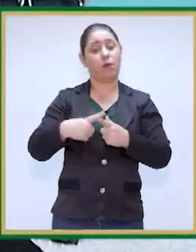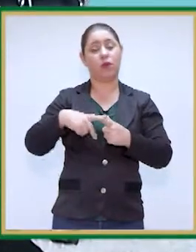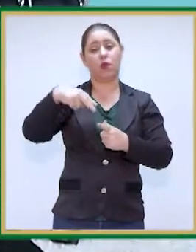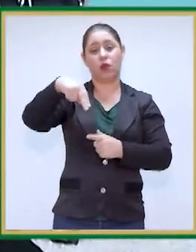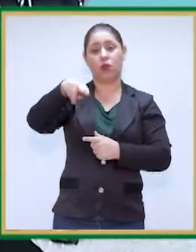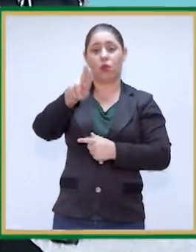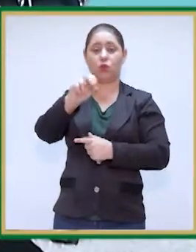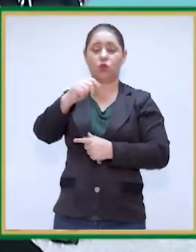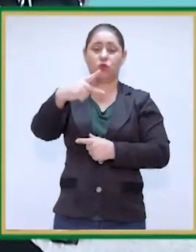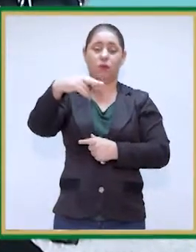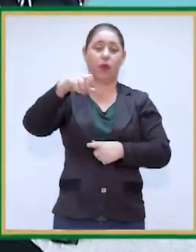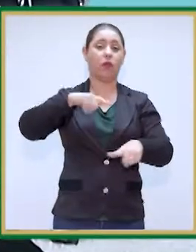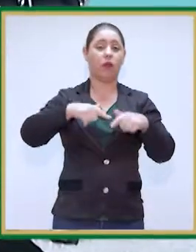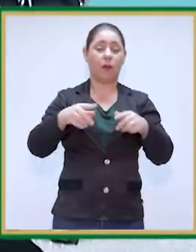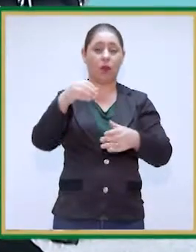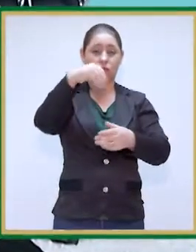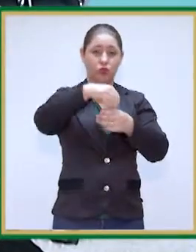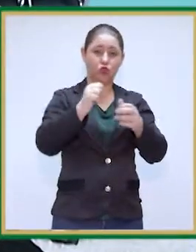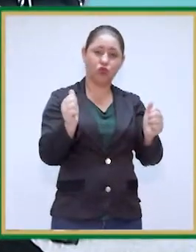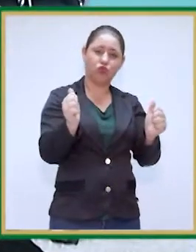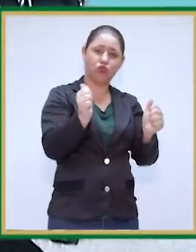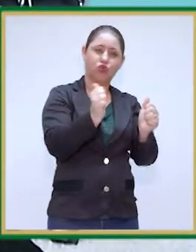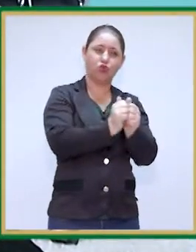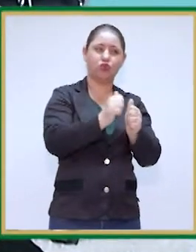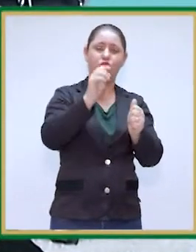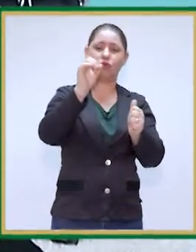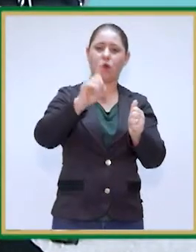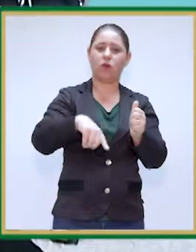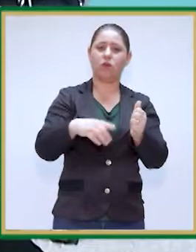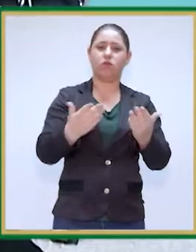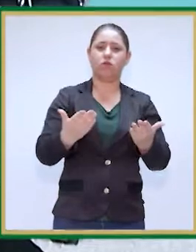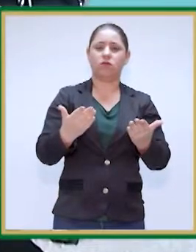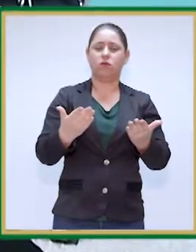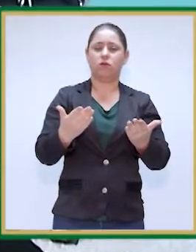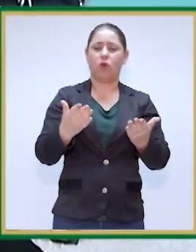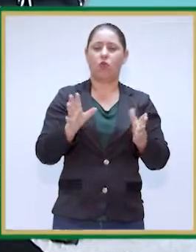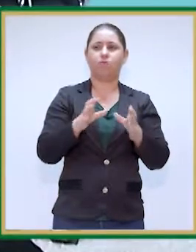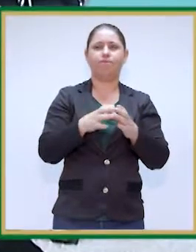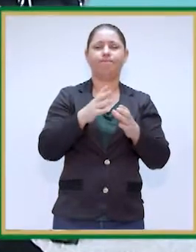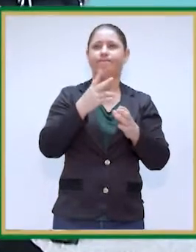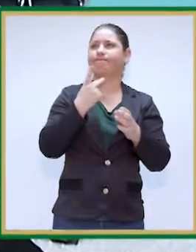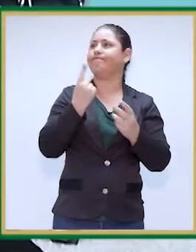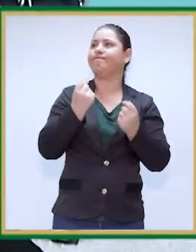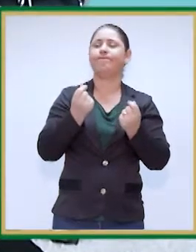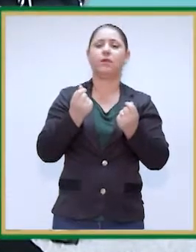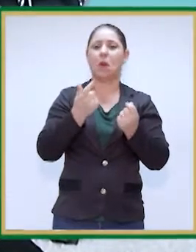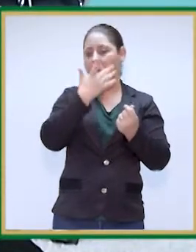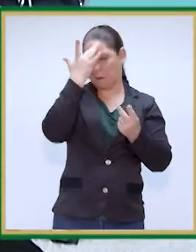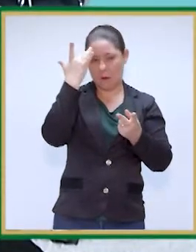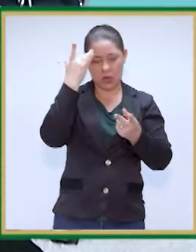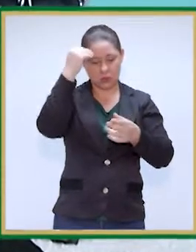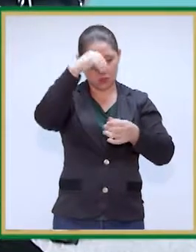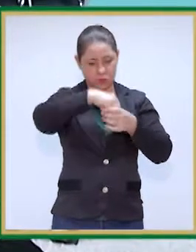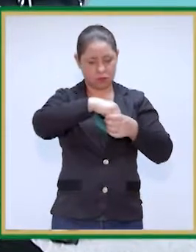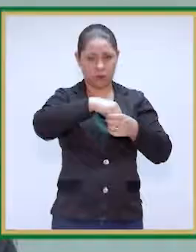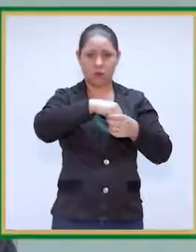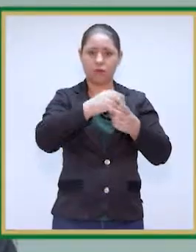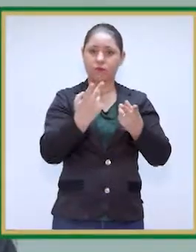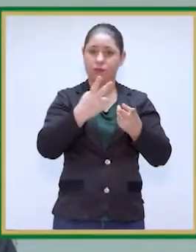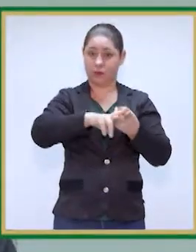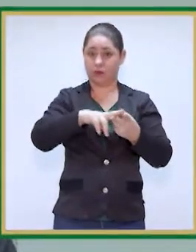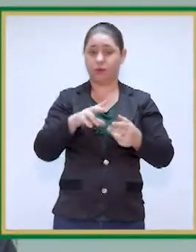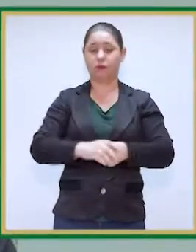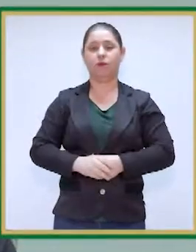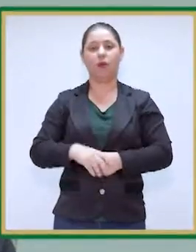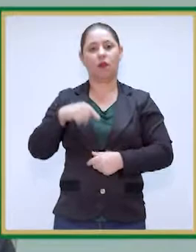ali, junto ao como que eu posso dizer, ao interno ali, né, da unidade. Então, em Mato Grosso